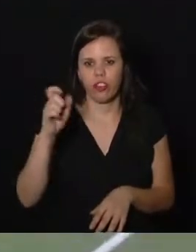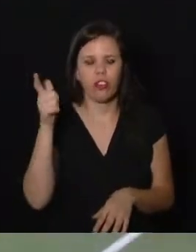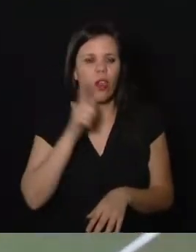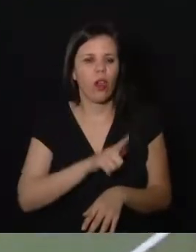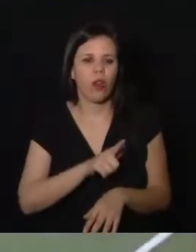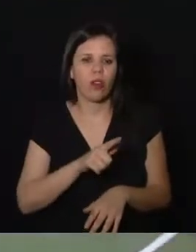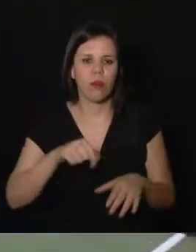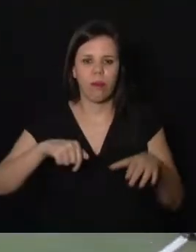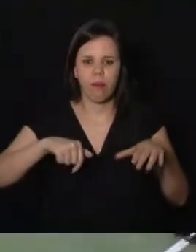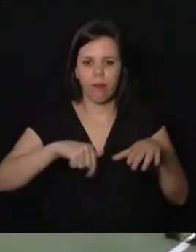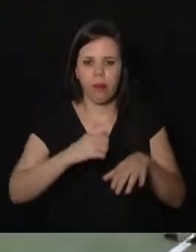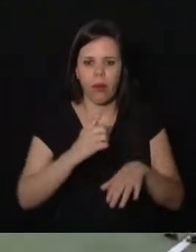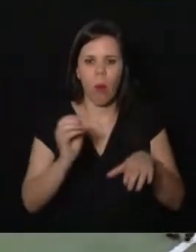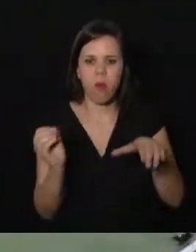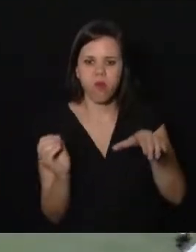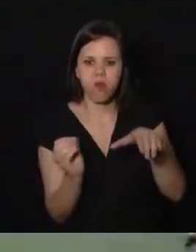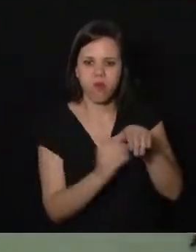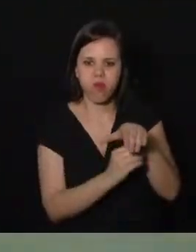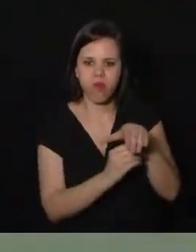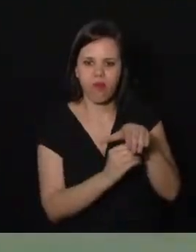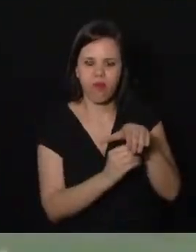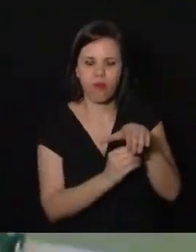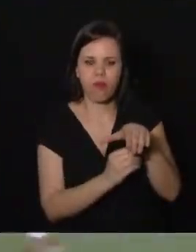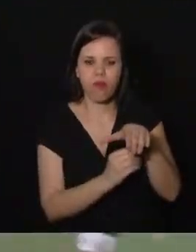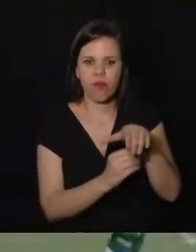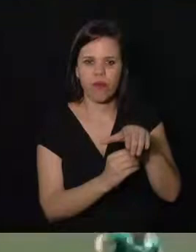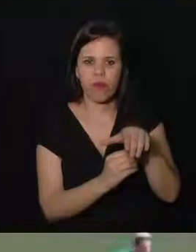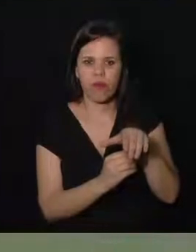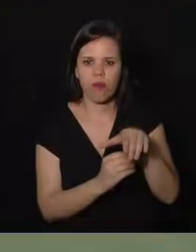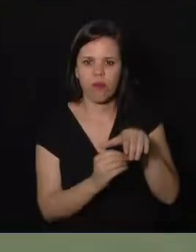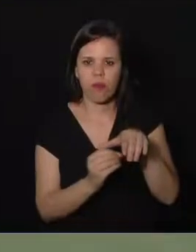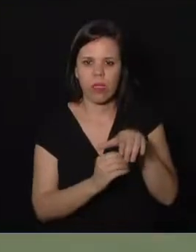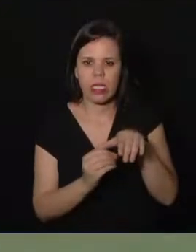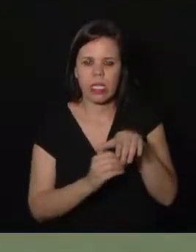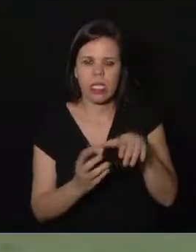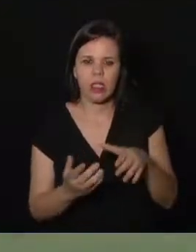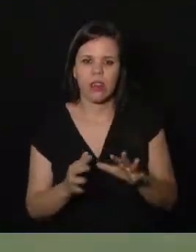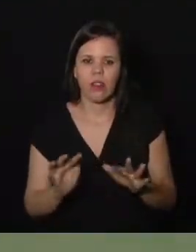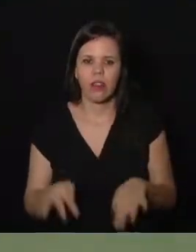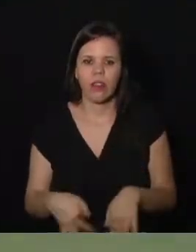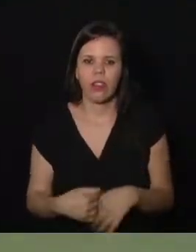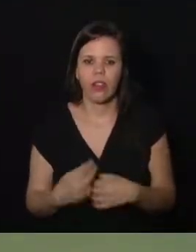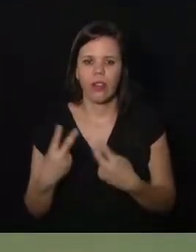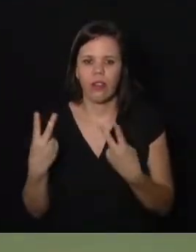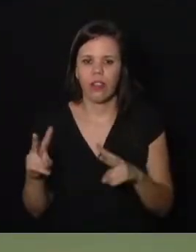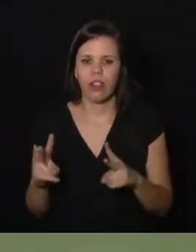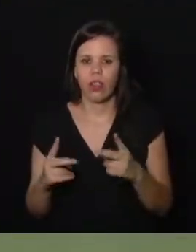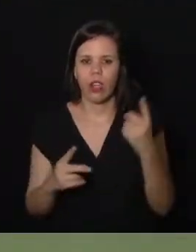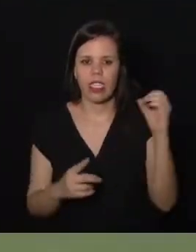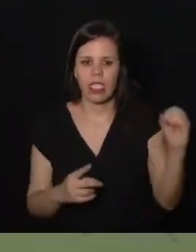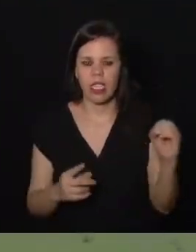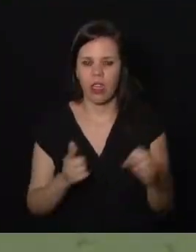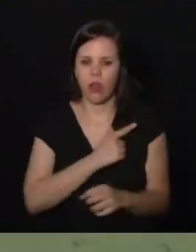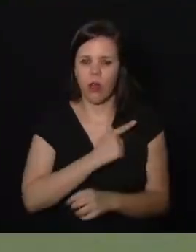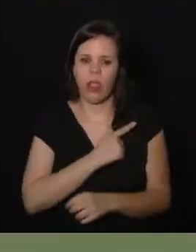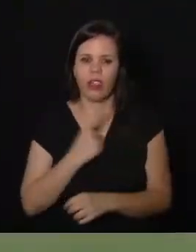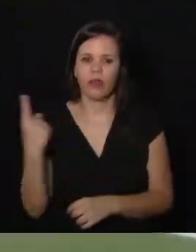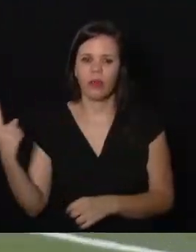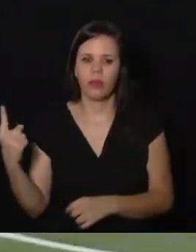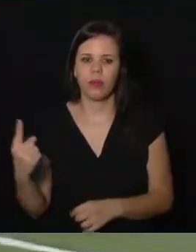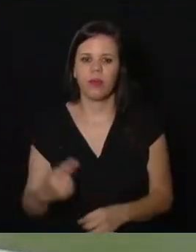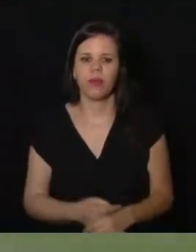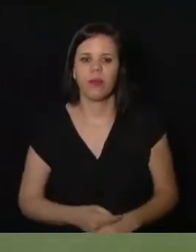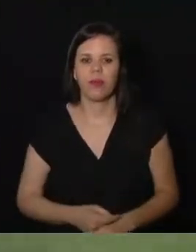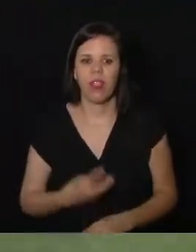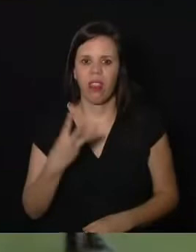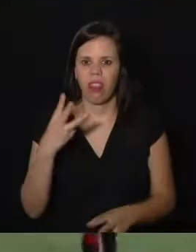se antecipou ao goleiro e mandou para o fundo das redes. Final, Vitória 0, Guarani 1,